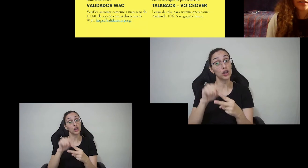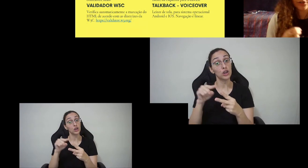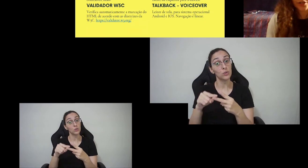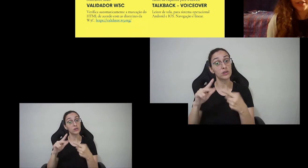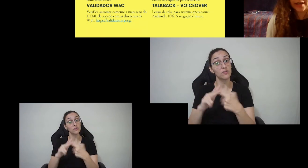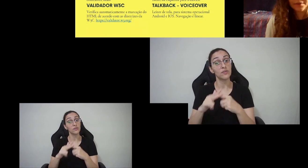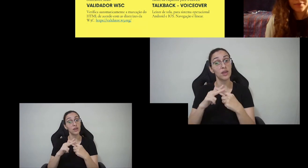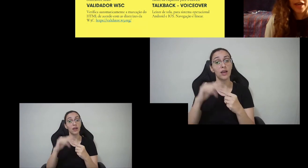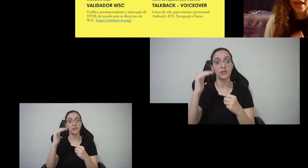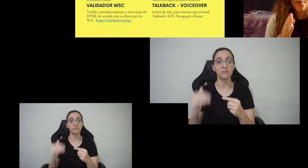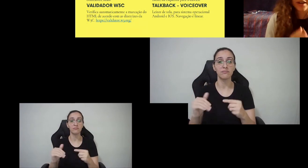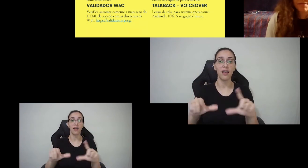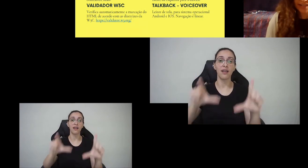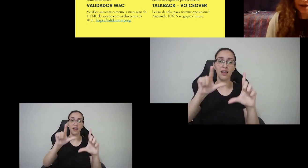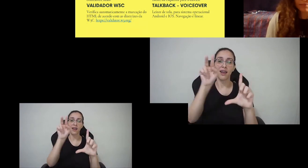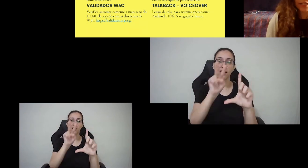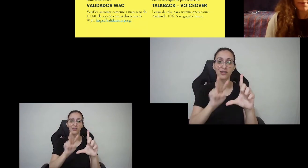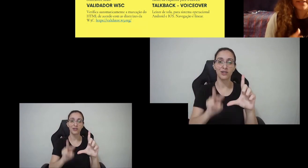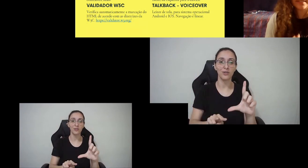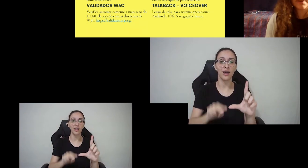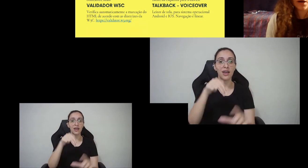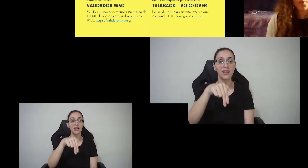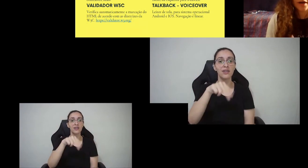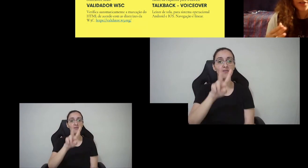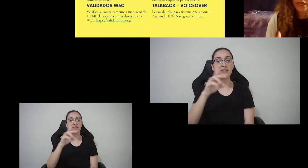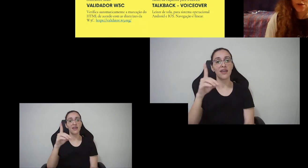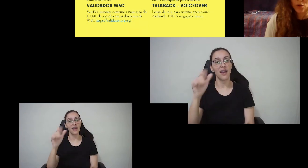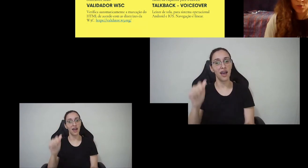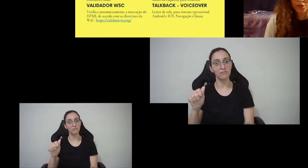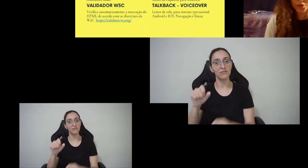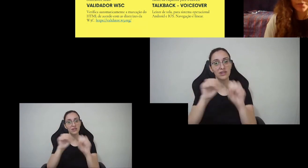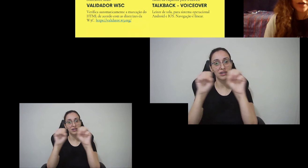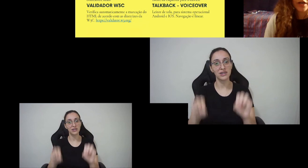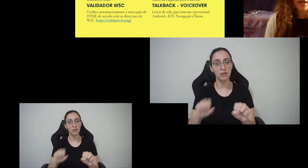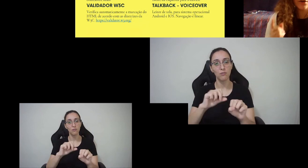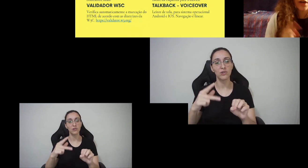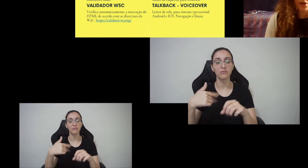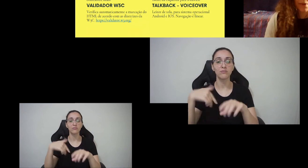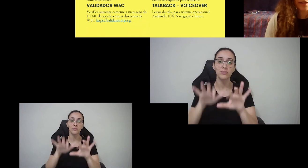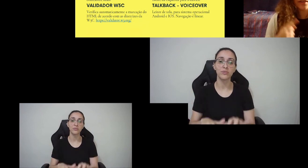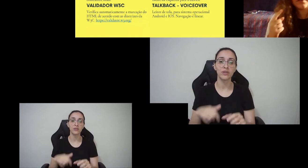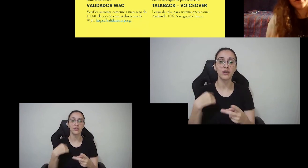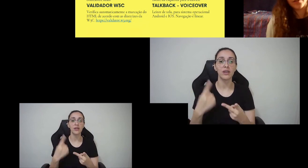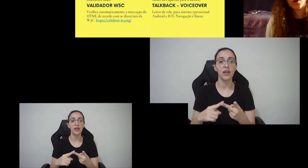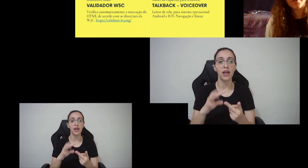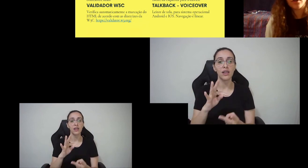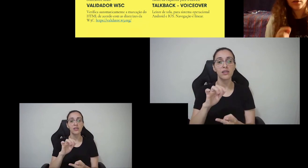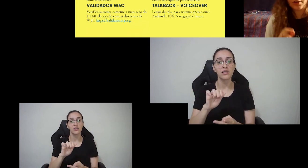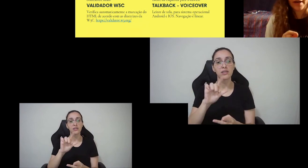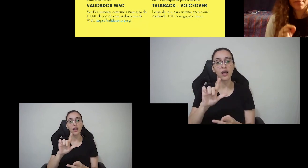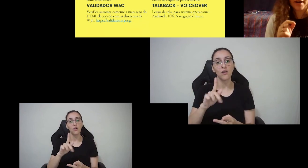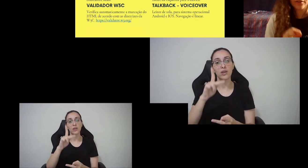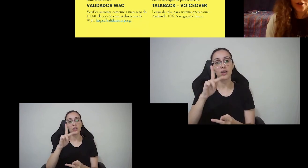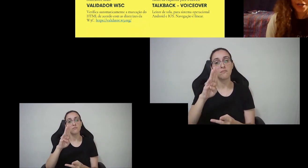são leitores de tela, é o NVDA, que é para sistema operacional do computador, o Talkback e VoiceOver.